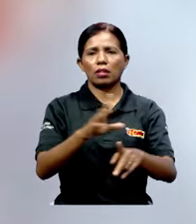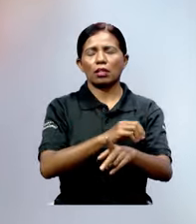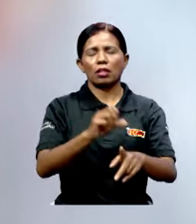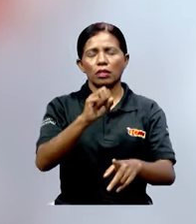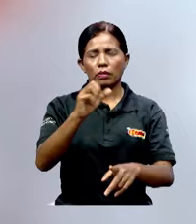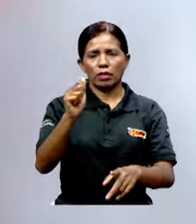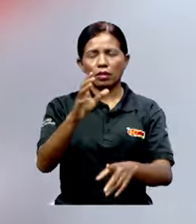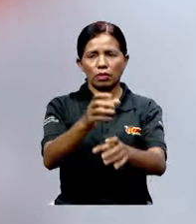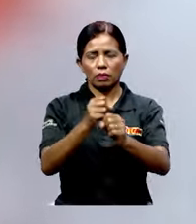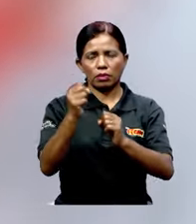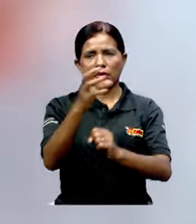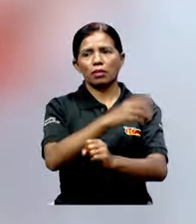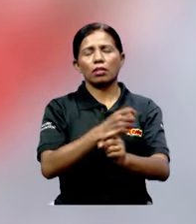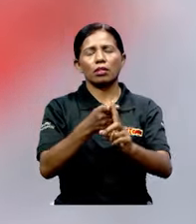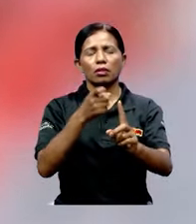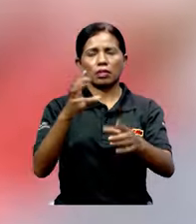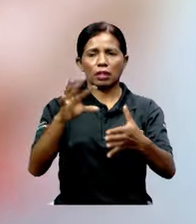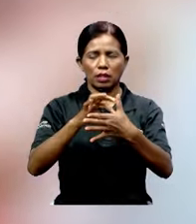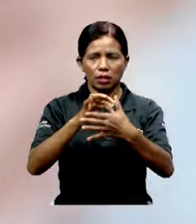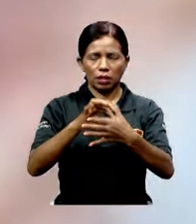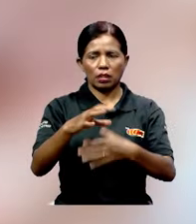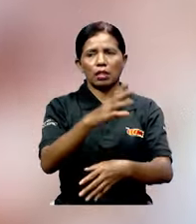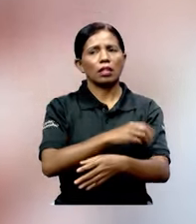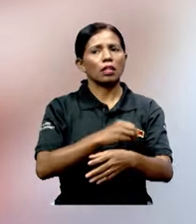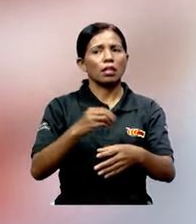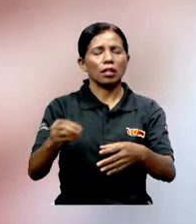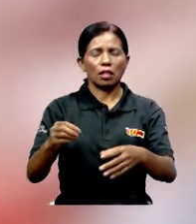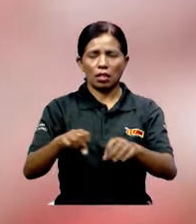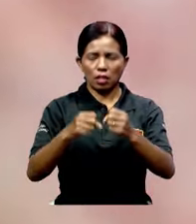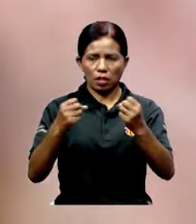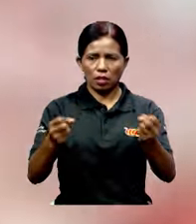festa recolheu na amostra husi nan manu nebe alegadamente at